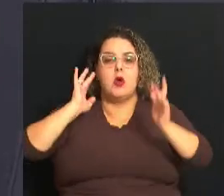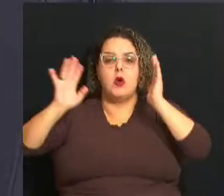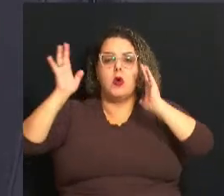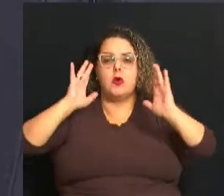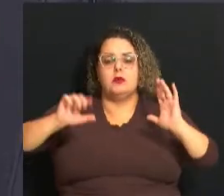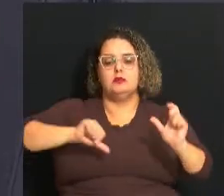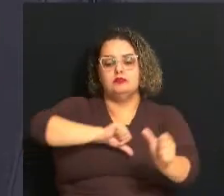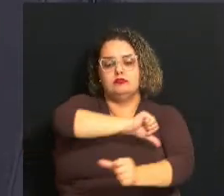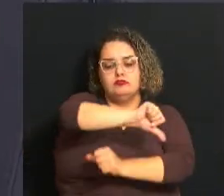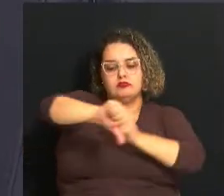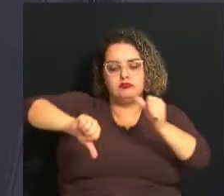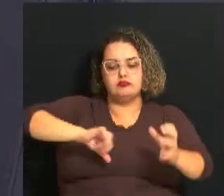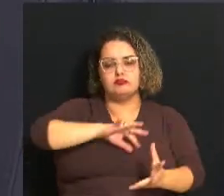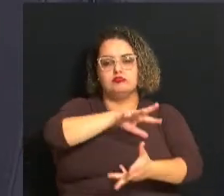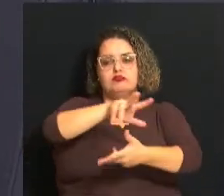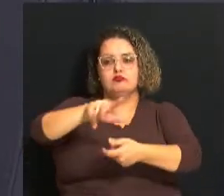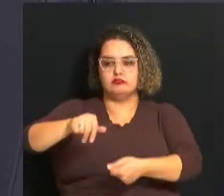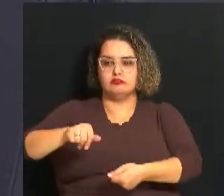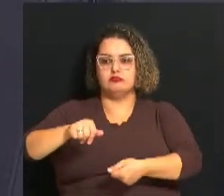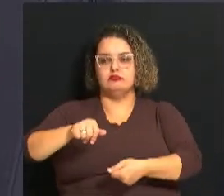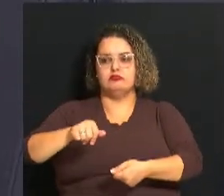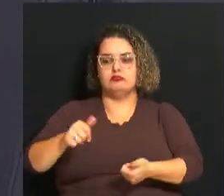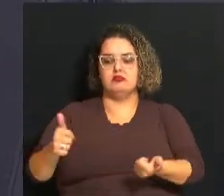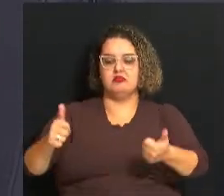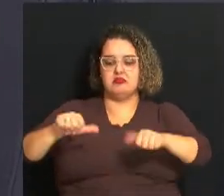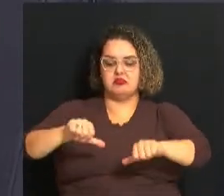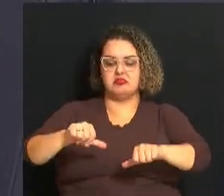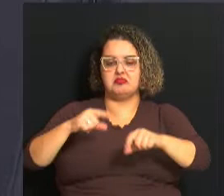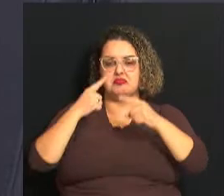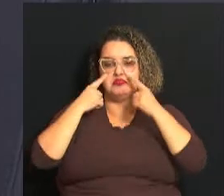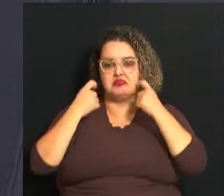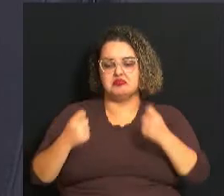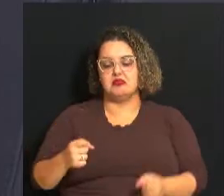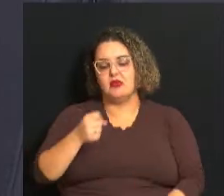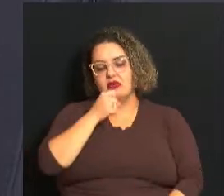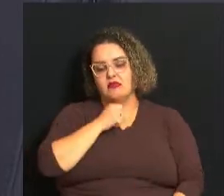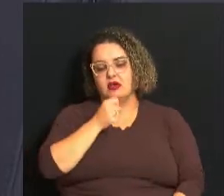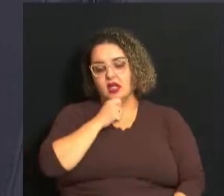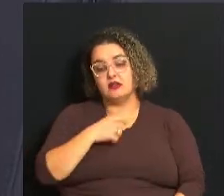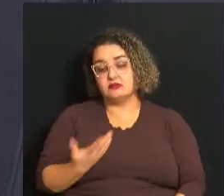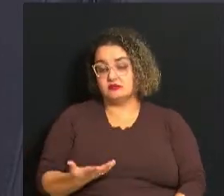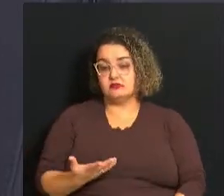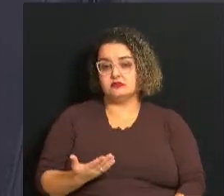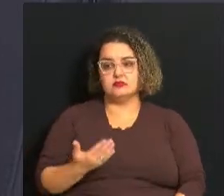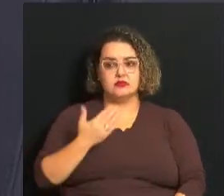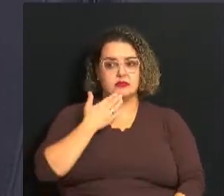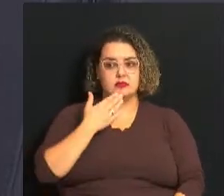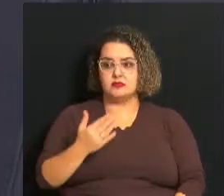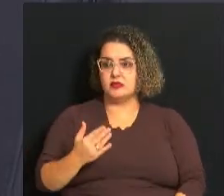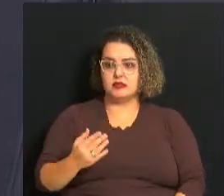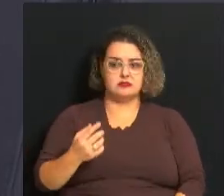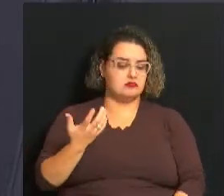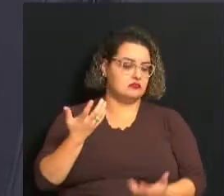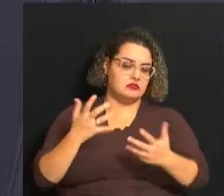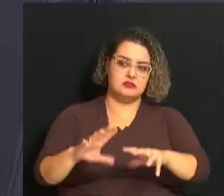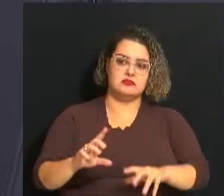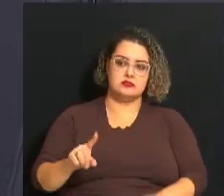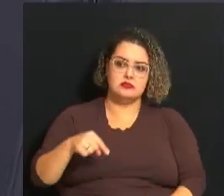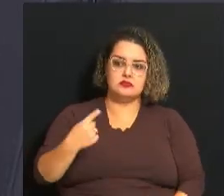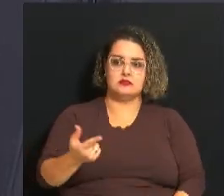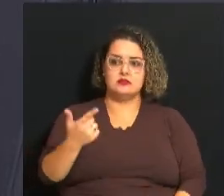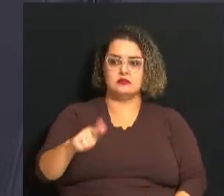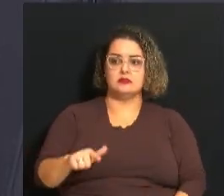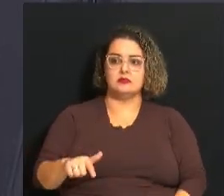o mundo envelhecida Detonado e chorosa e só penso que não quero ser a próxima a